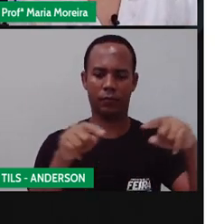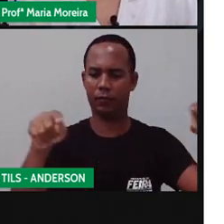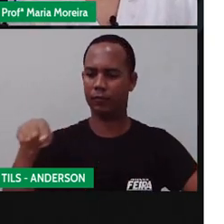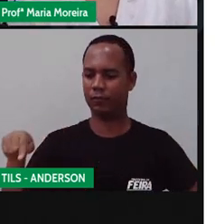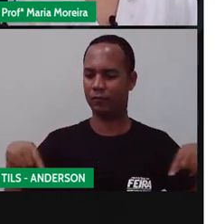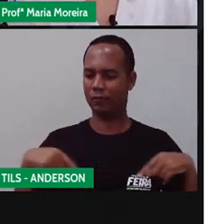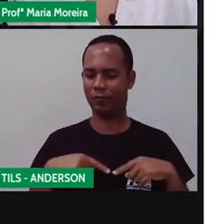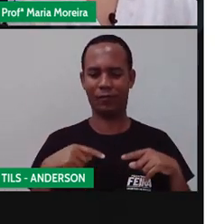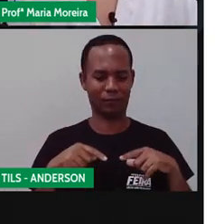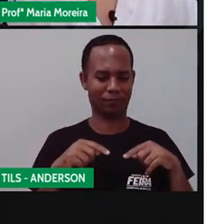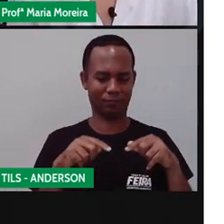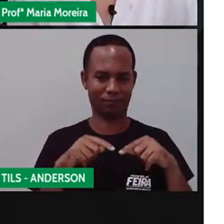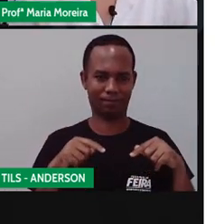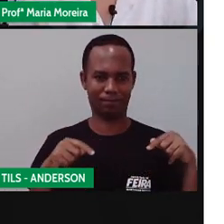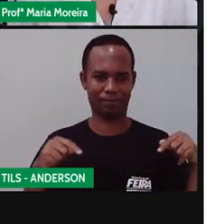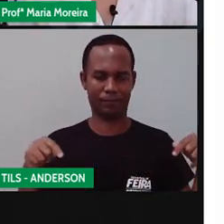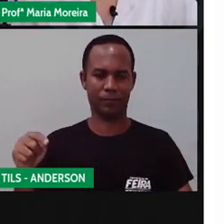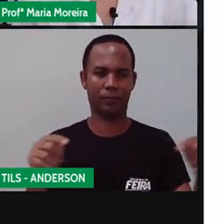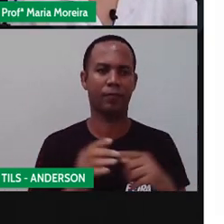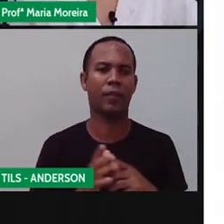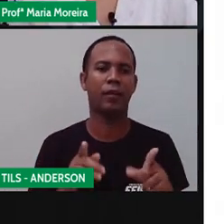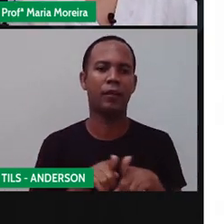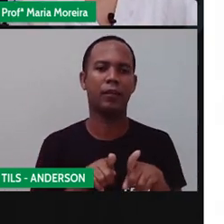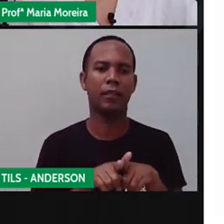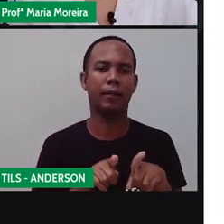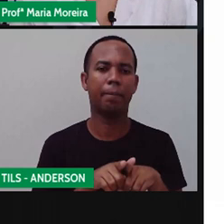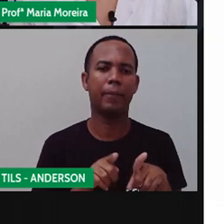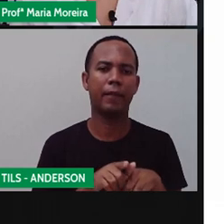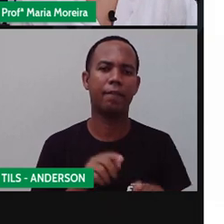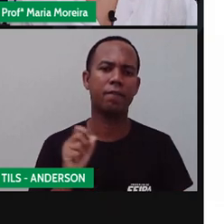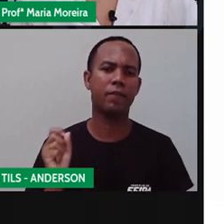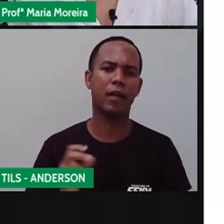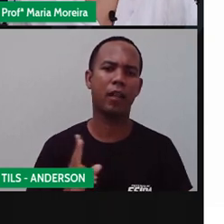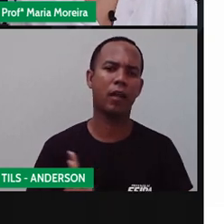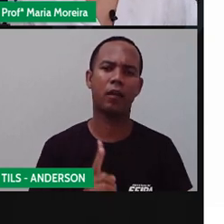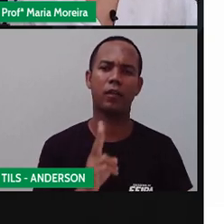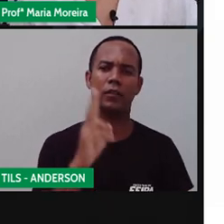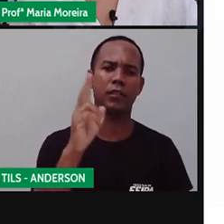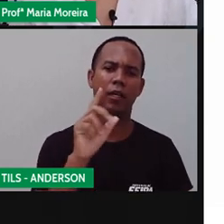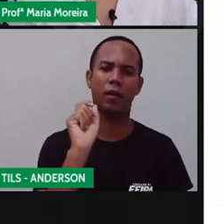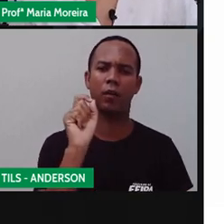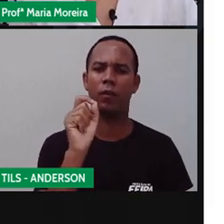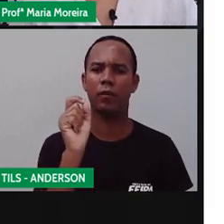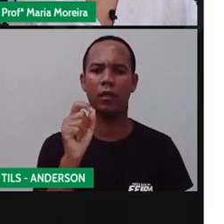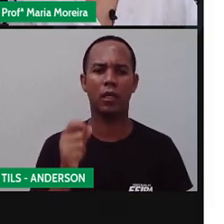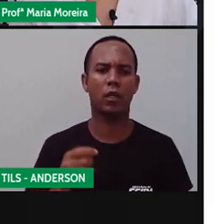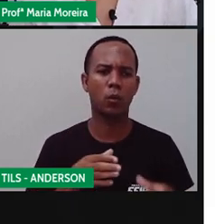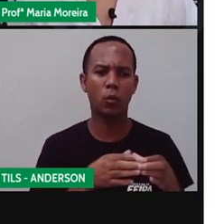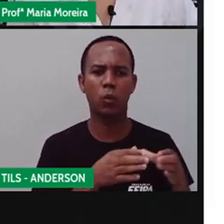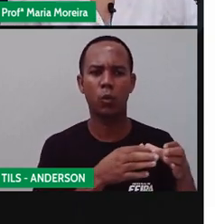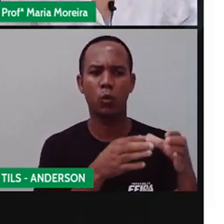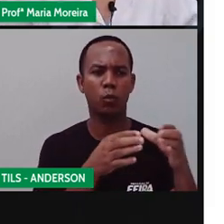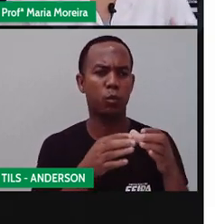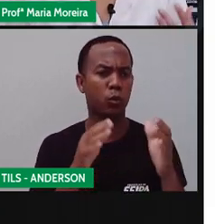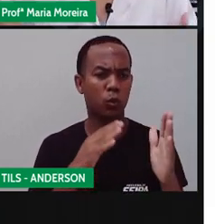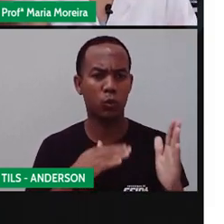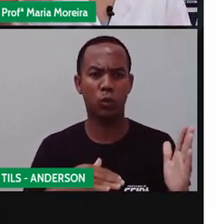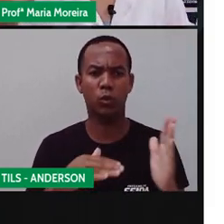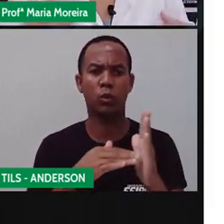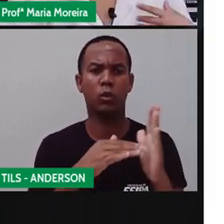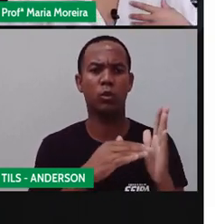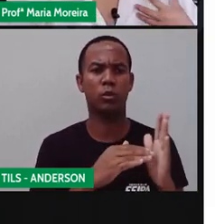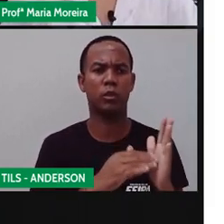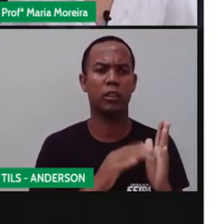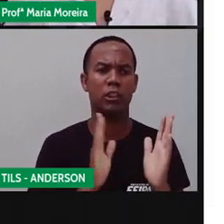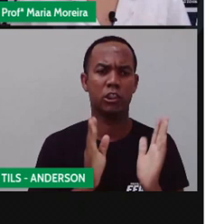inteira, tá? Além de valorizar o quê? A participação de toda a comunidade. Então, nesses